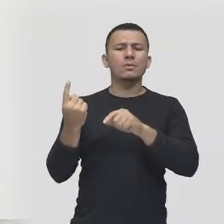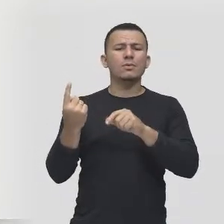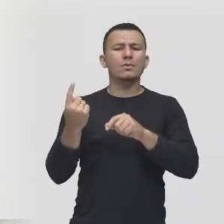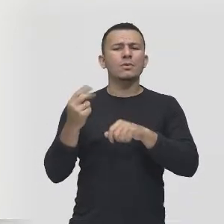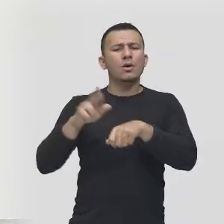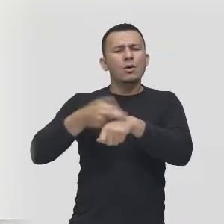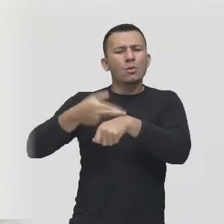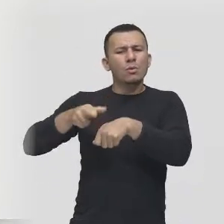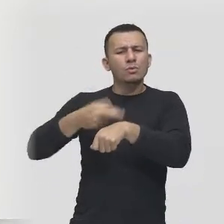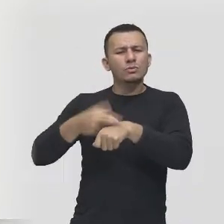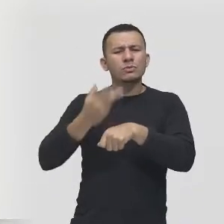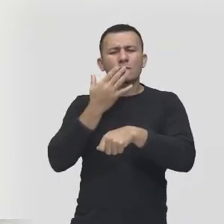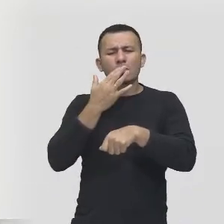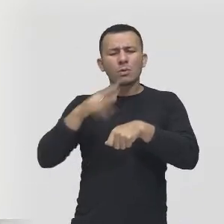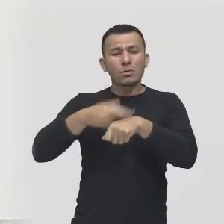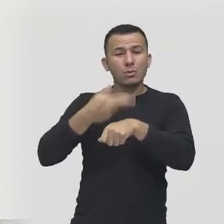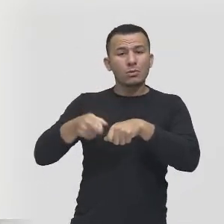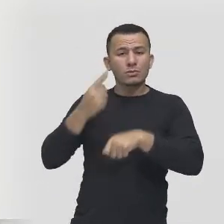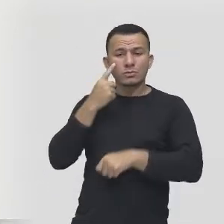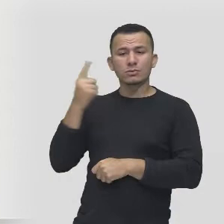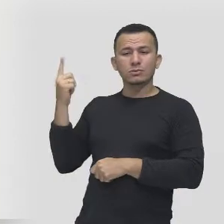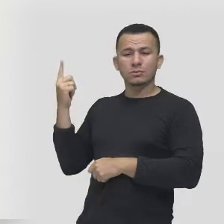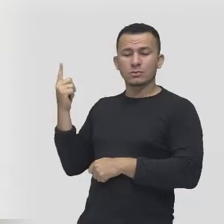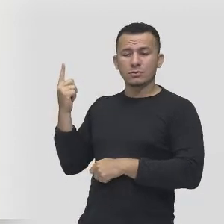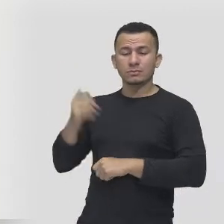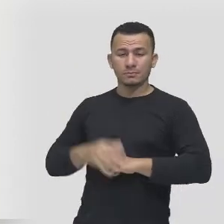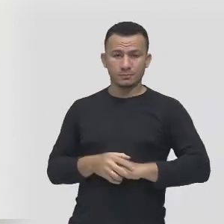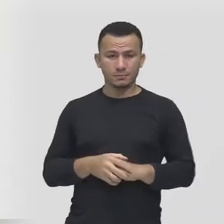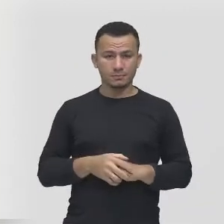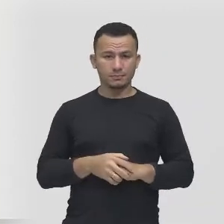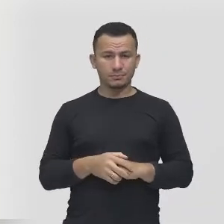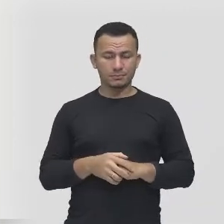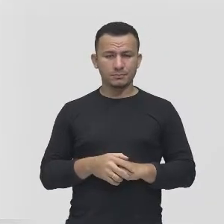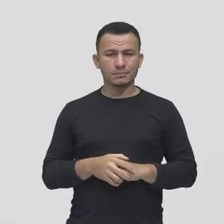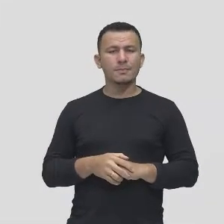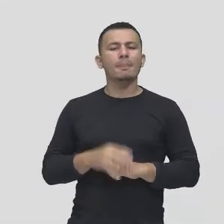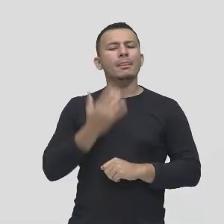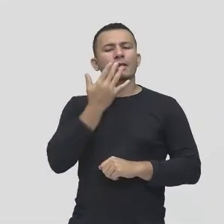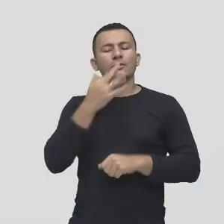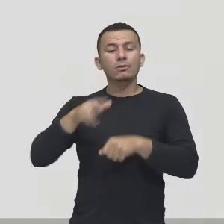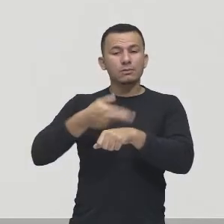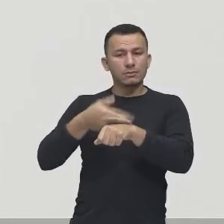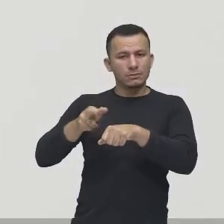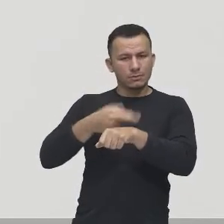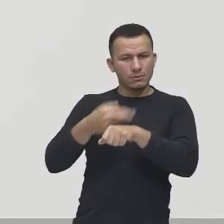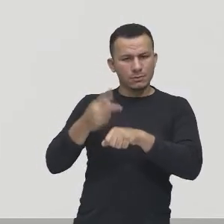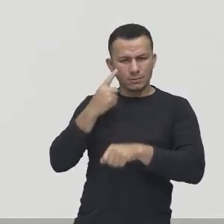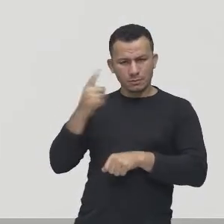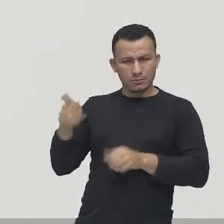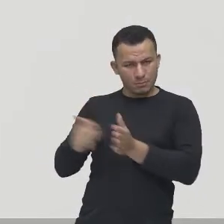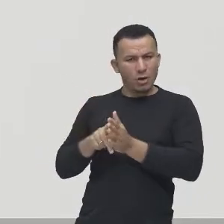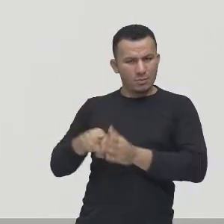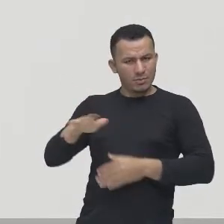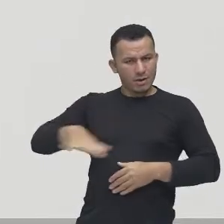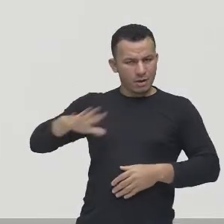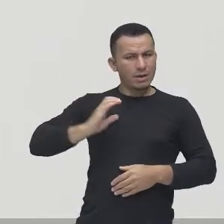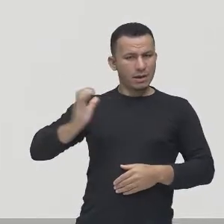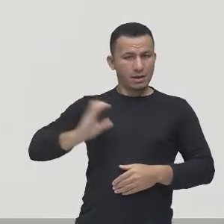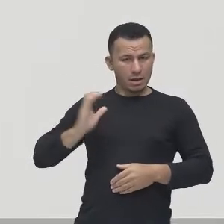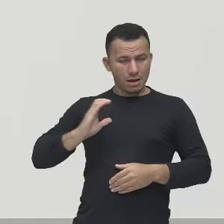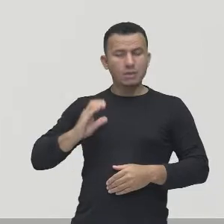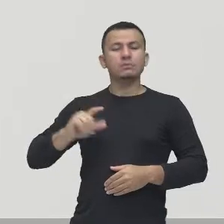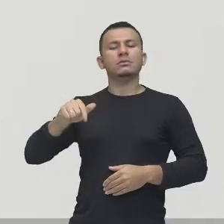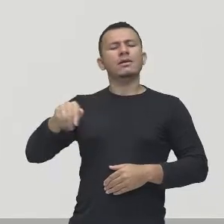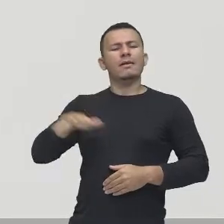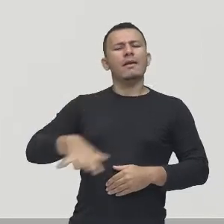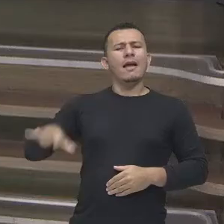roxo que estão aparecendo aí no mapa. Olha só que interessante, essas áreas que estão aí em roxo, que é território do Canadá, né? É uma área